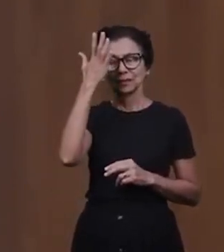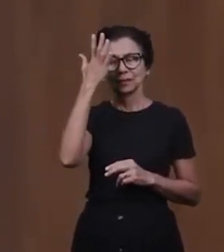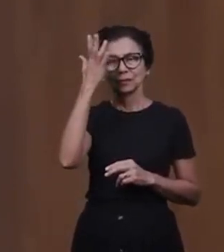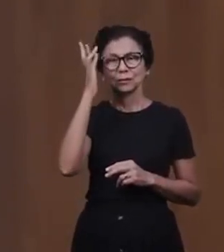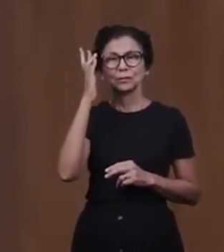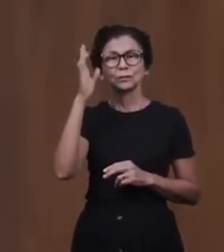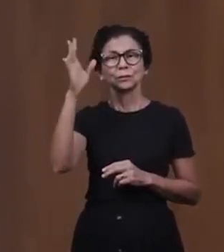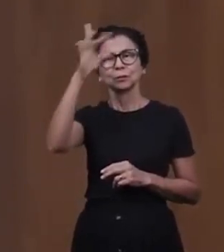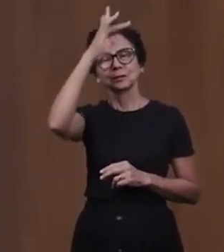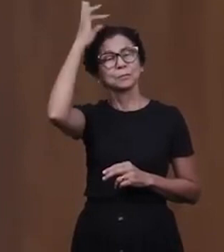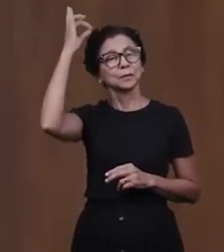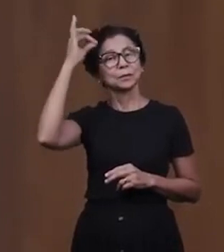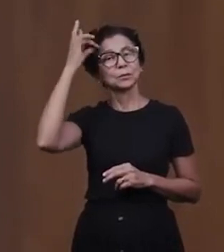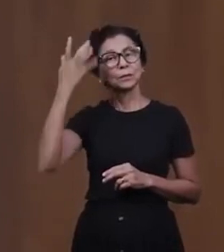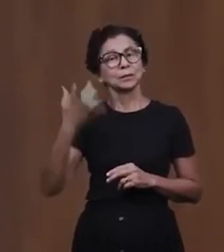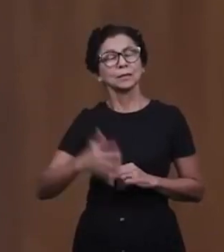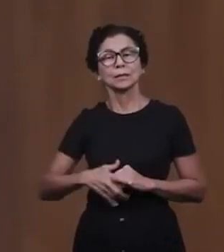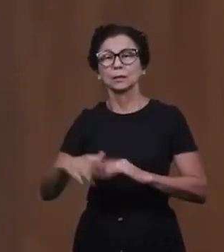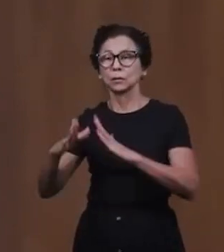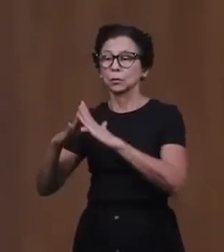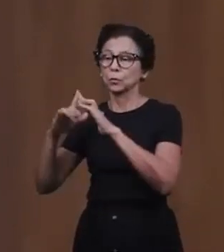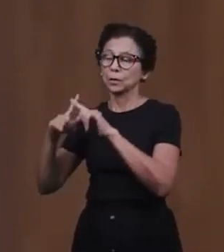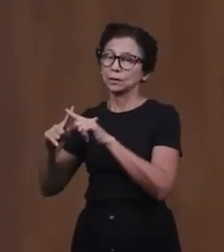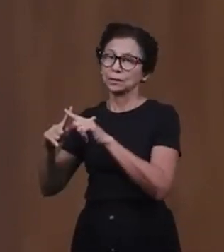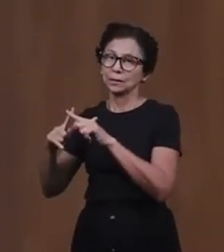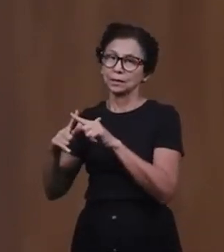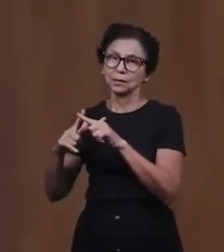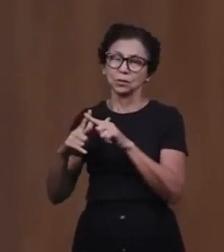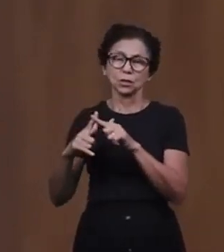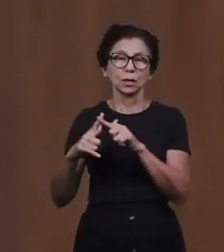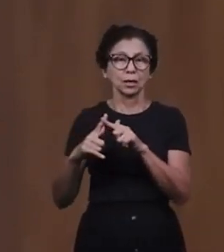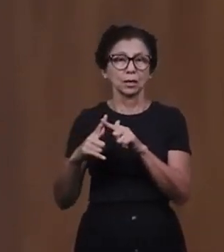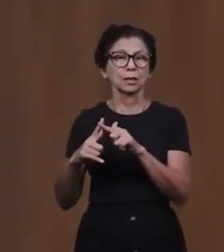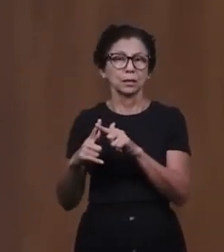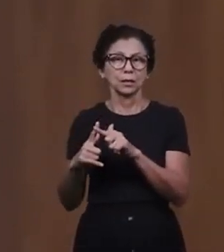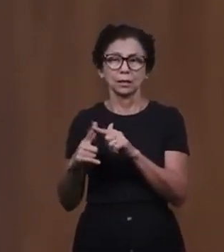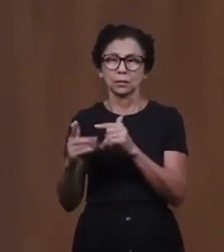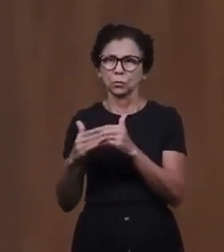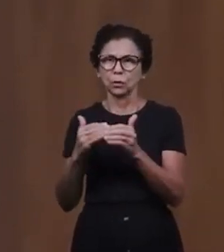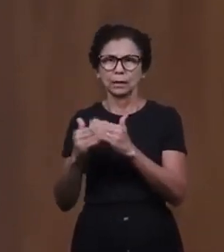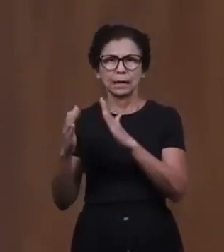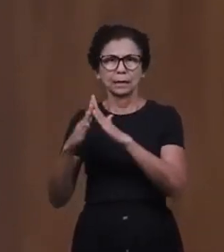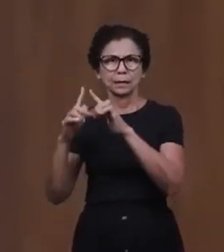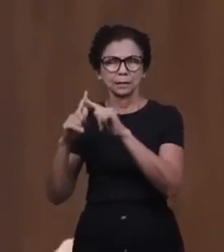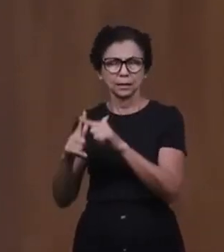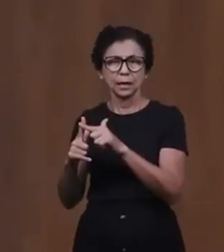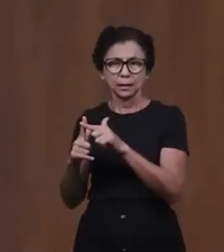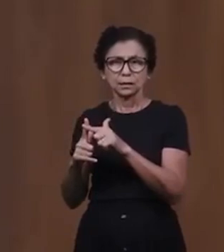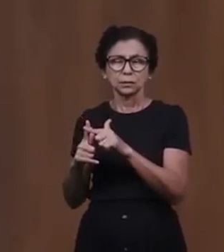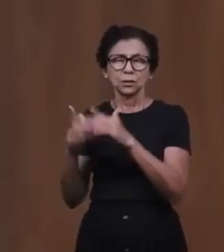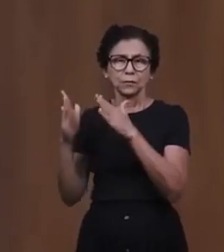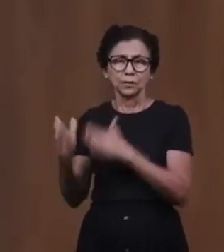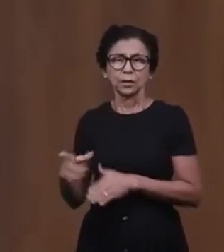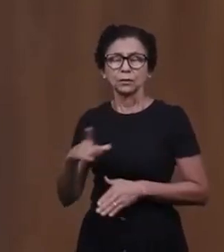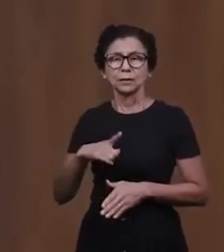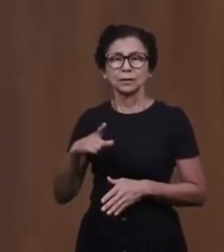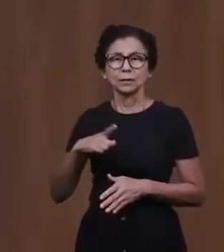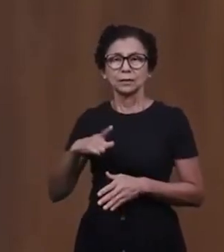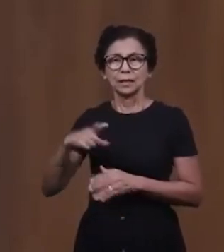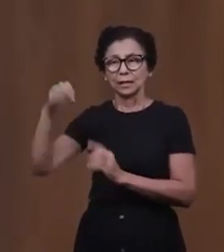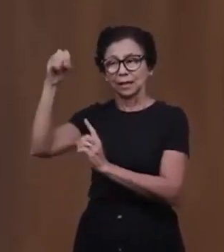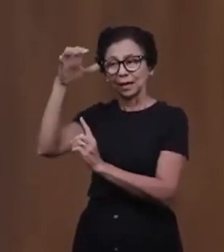na igreja. Então, a igreja que tem abundante graça, ela tem essa abundância da operação do Espírito Santo que lhe permite entrar